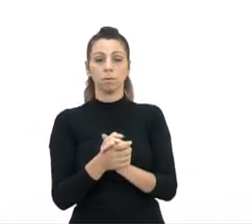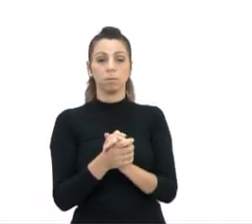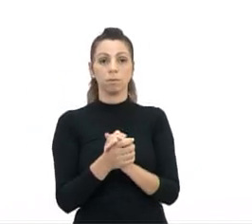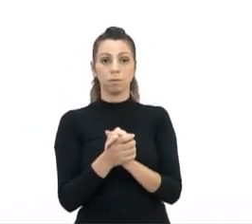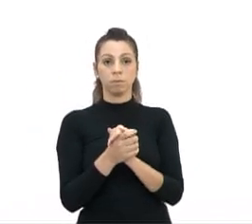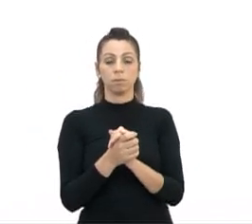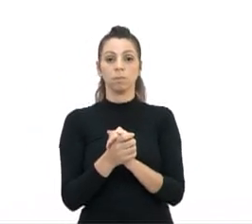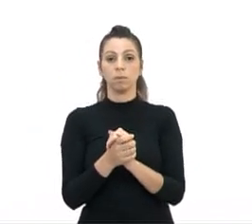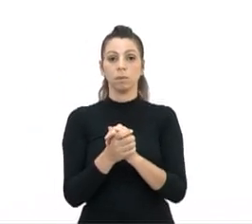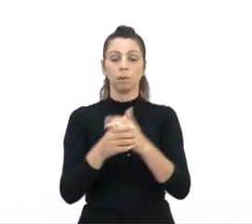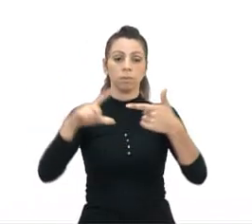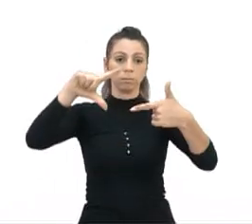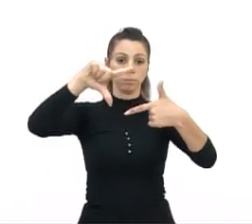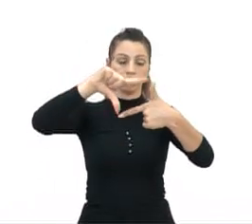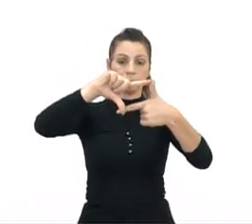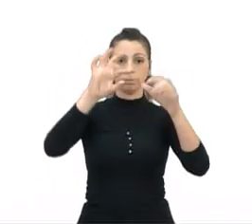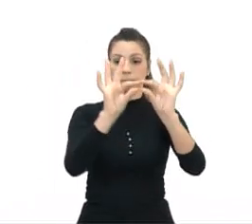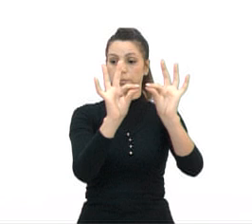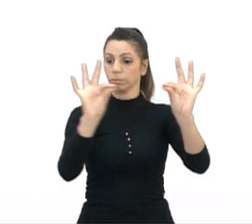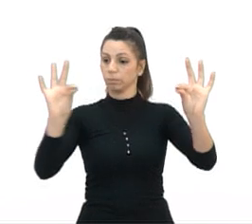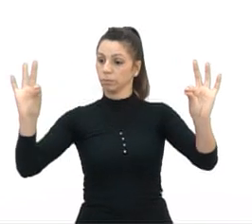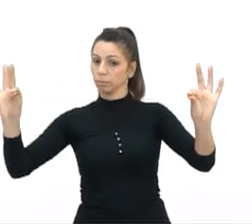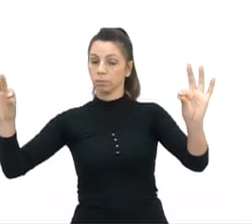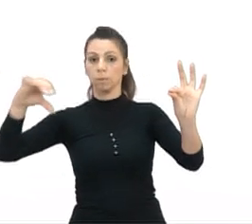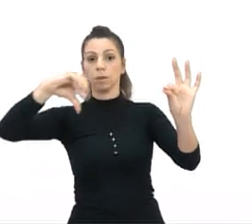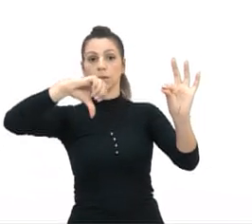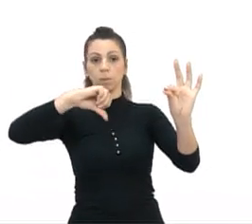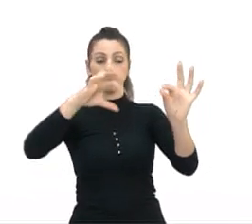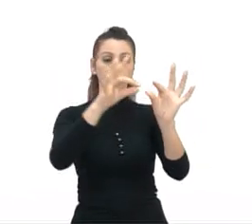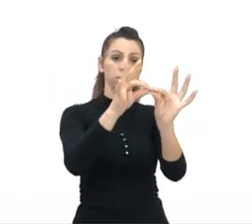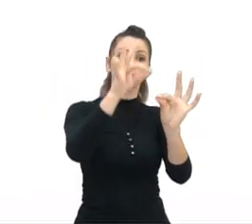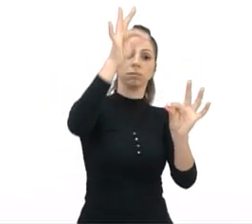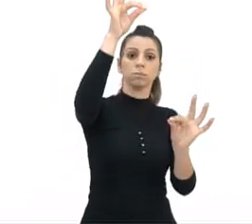e x de largura. Poderia ser também um quadrado,